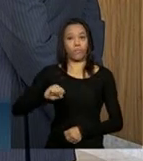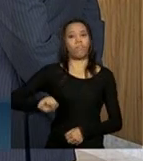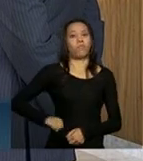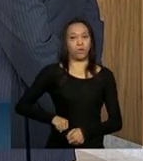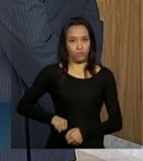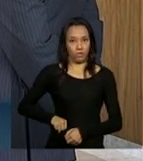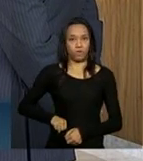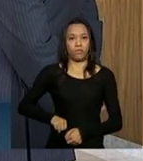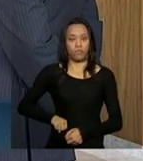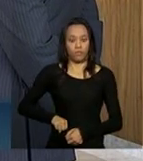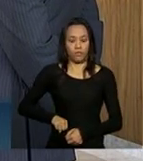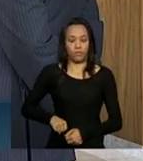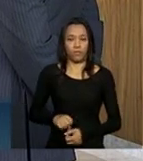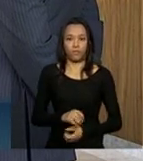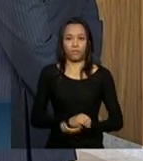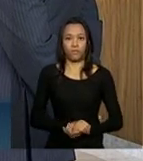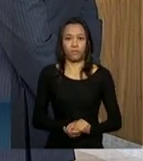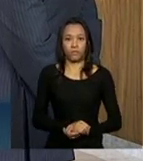que